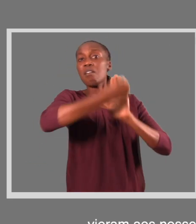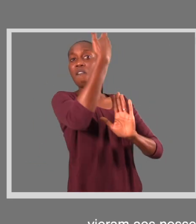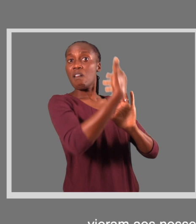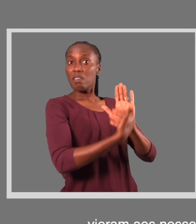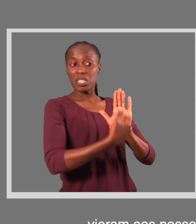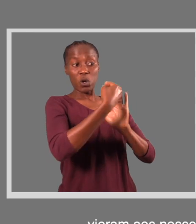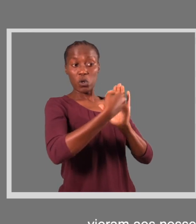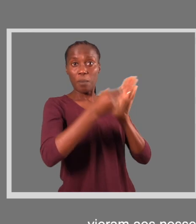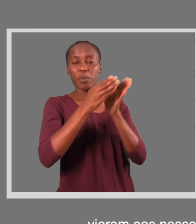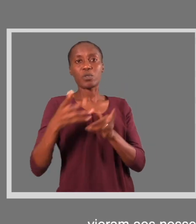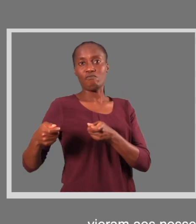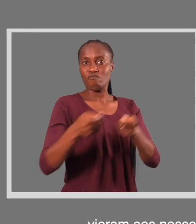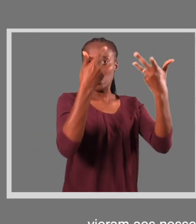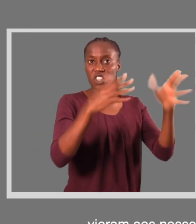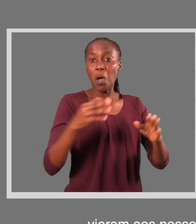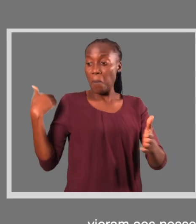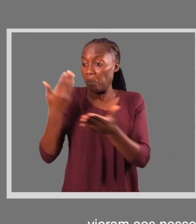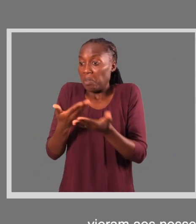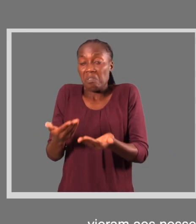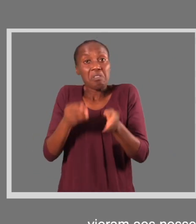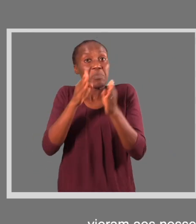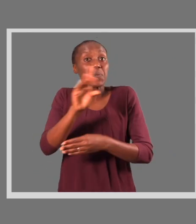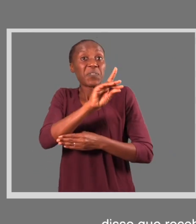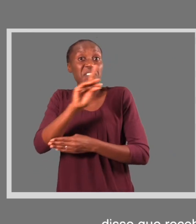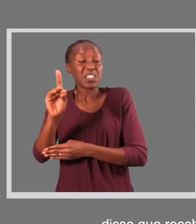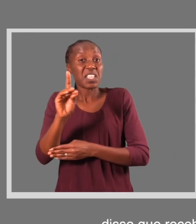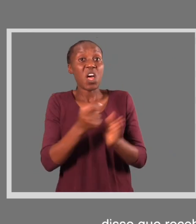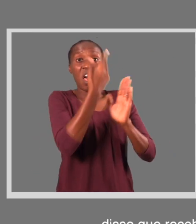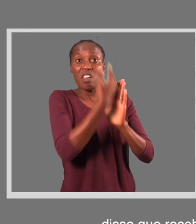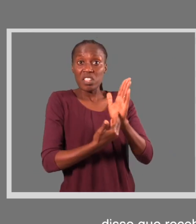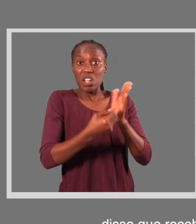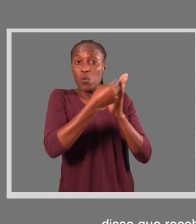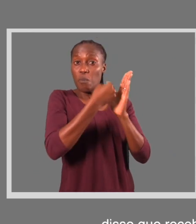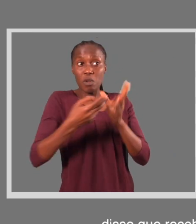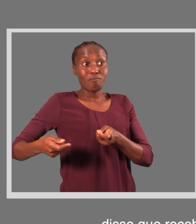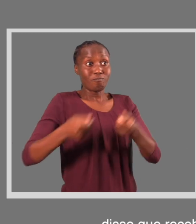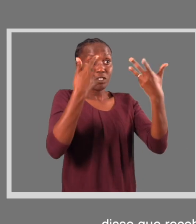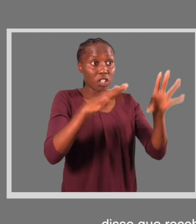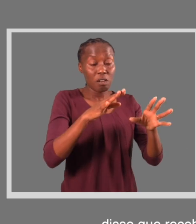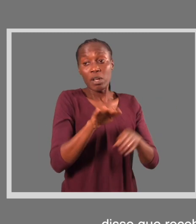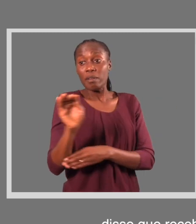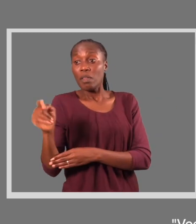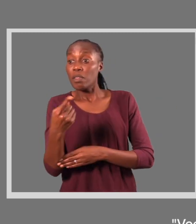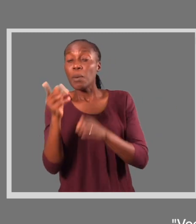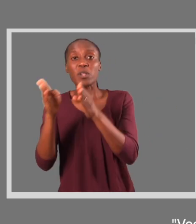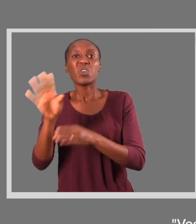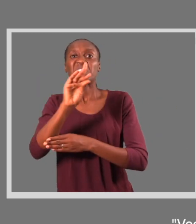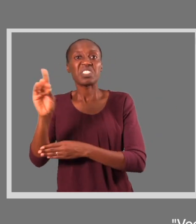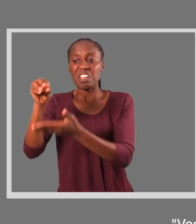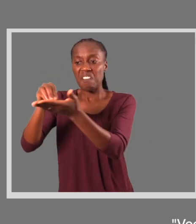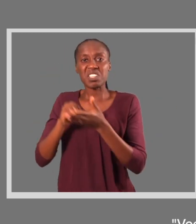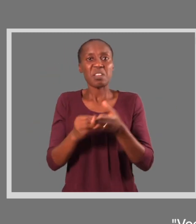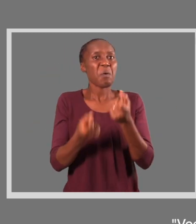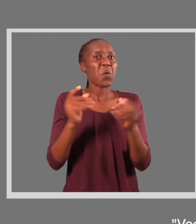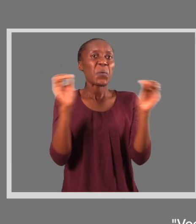nenhuma pessoa com deficiência daqueles que nós pedimos a lista disse que recebeu, e está a vir acima de nós, vocês estão